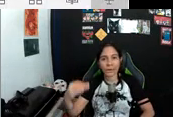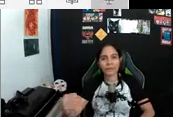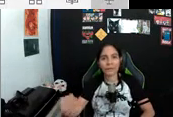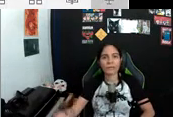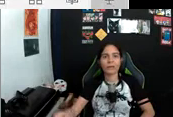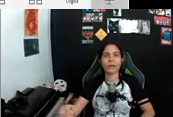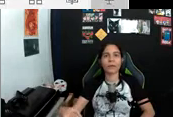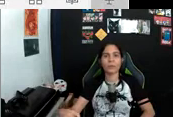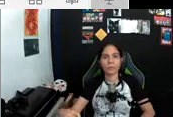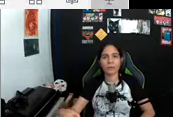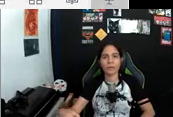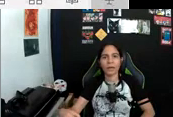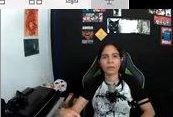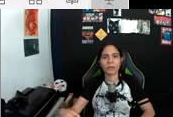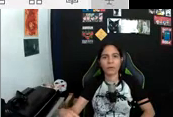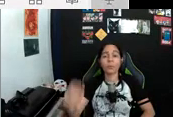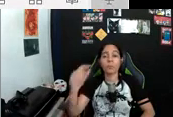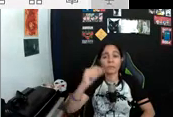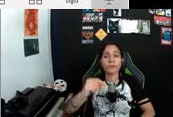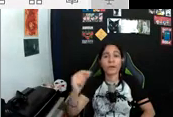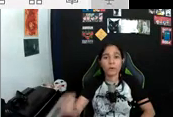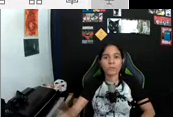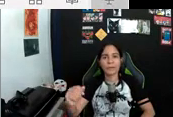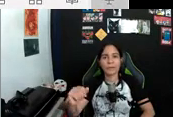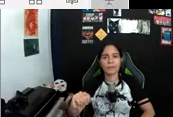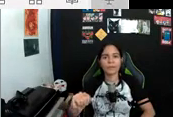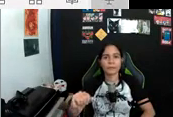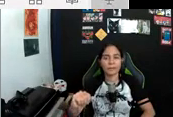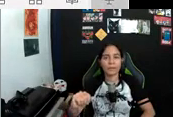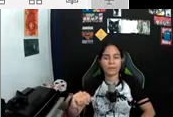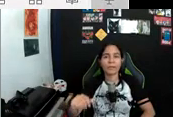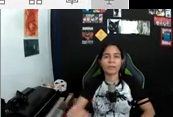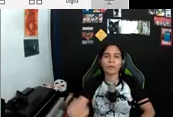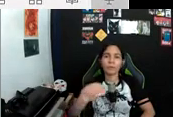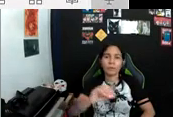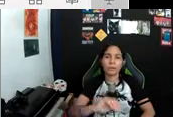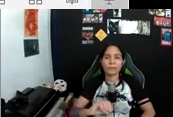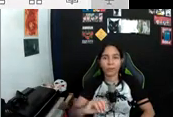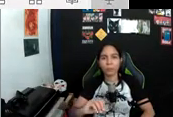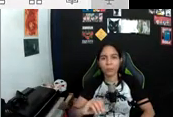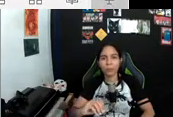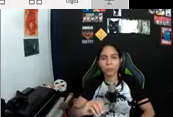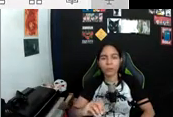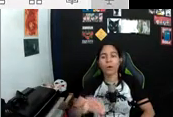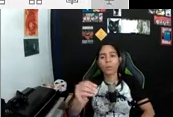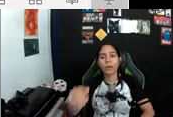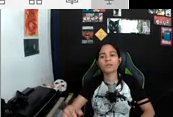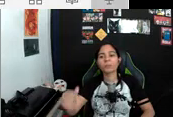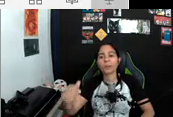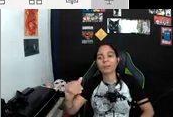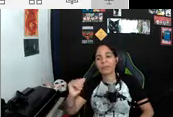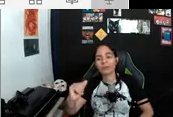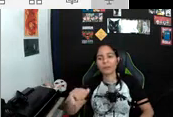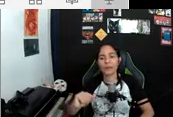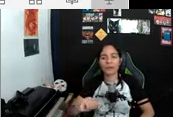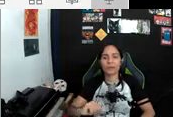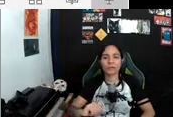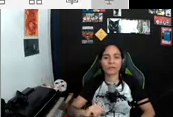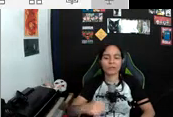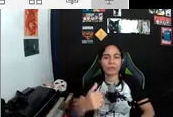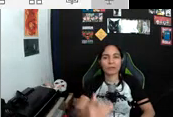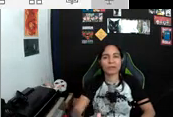É obrigação dela como profissional e como cidadã. Né? Então, como era um hospital público, quantos pacientes